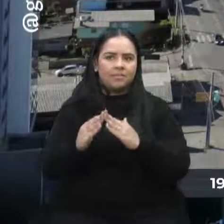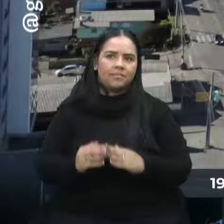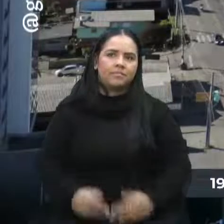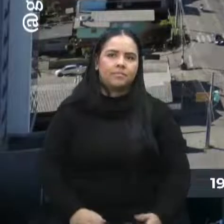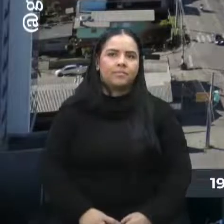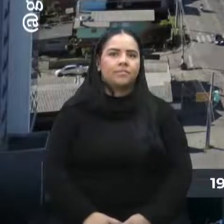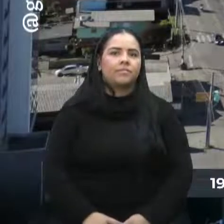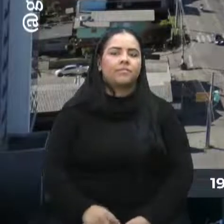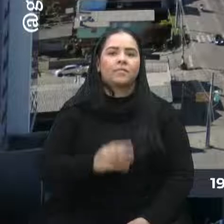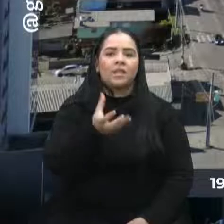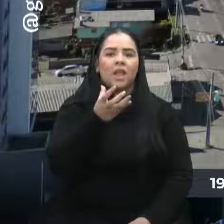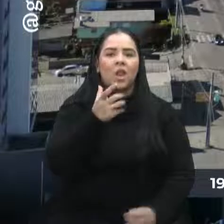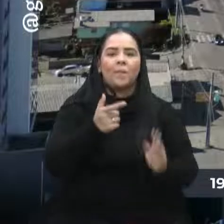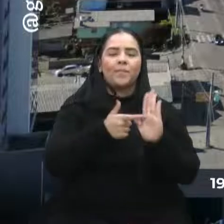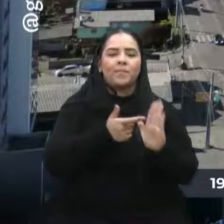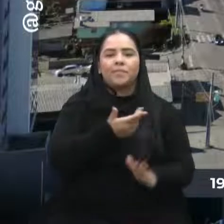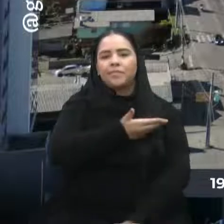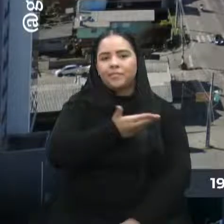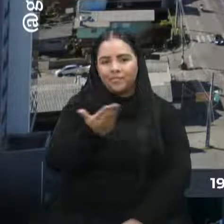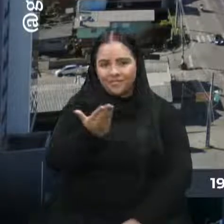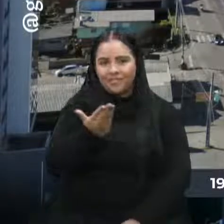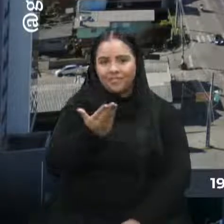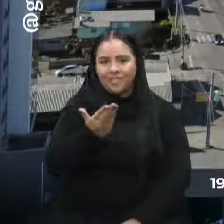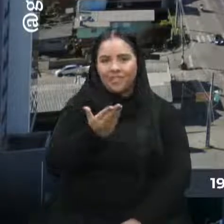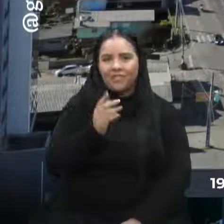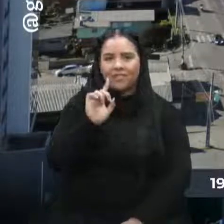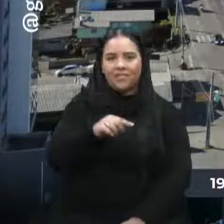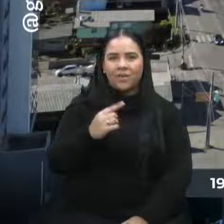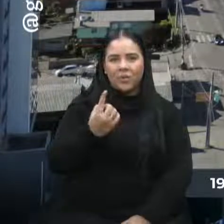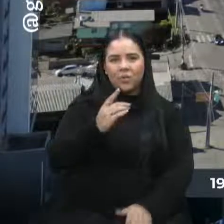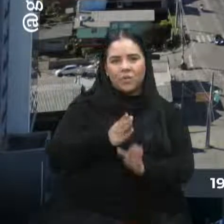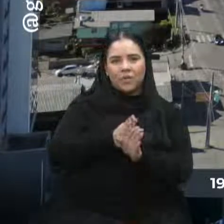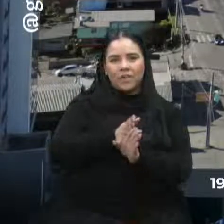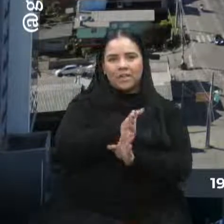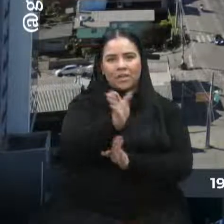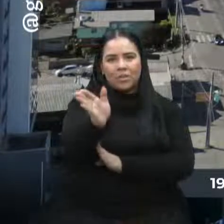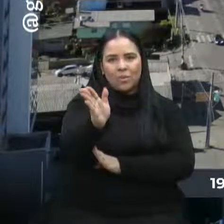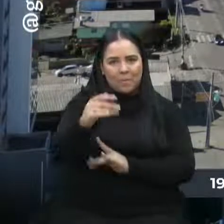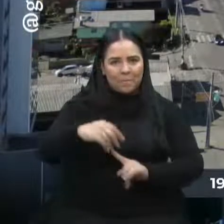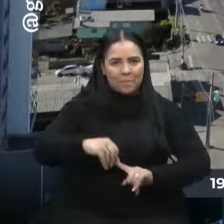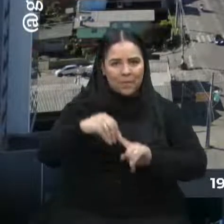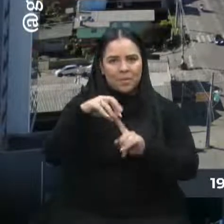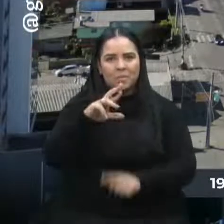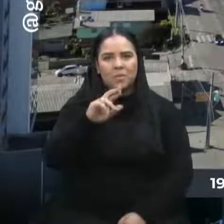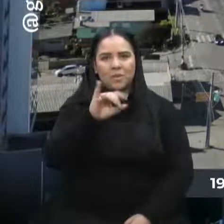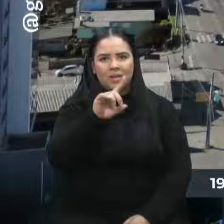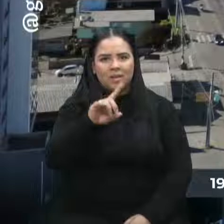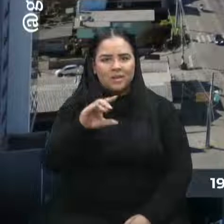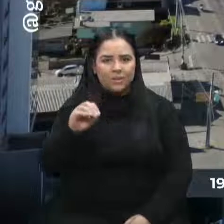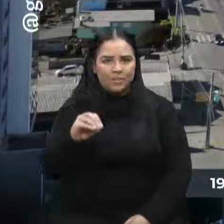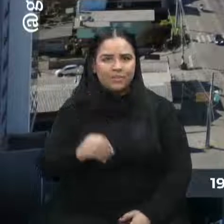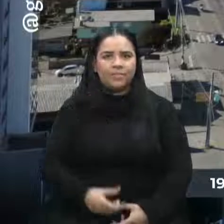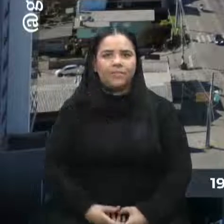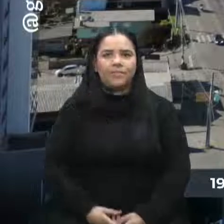Eu quero mostrar para vocês aqui um dos acessos principais do Risso. Para